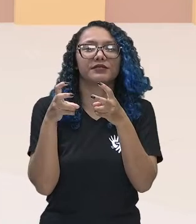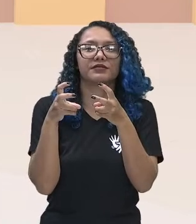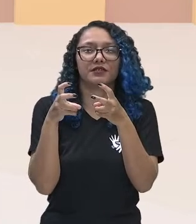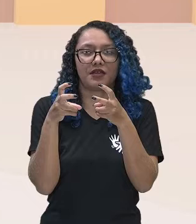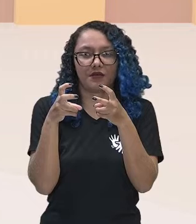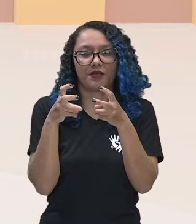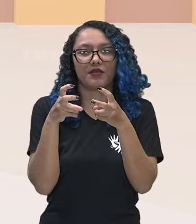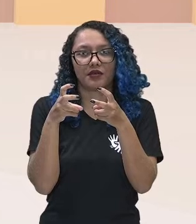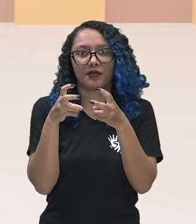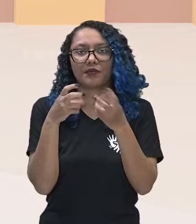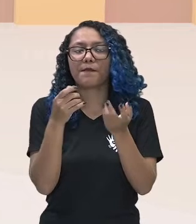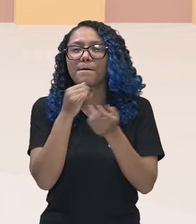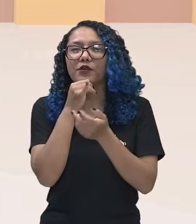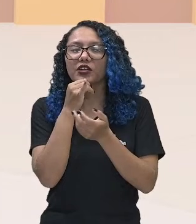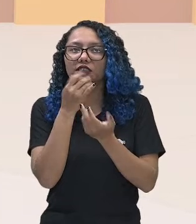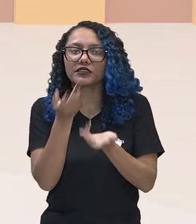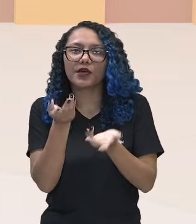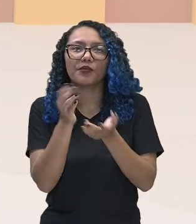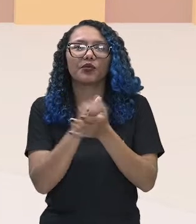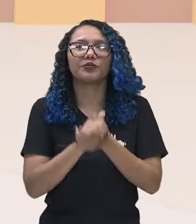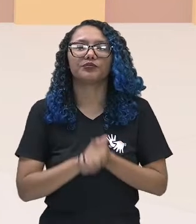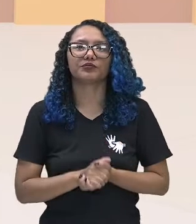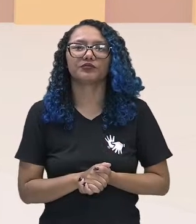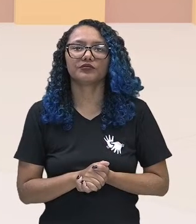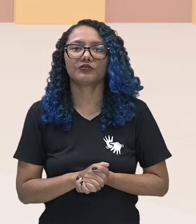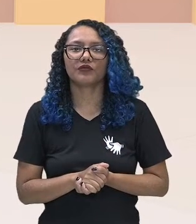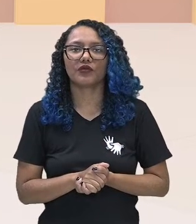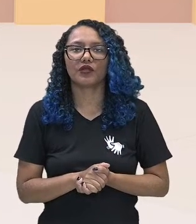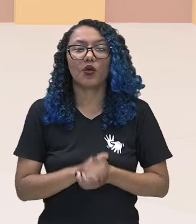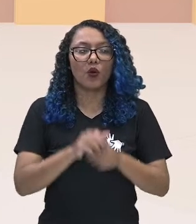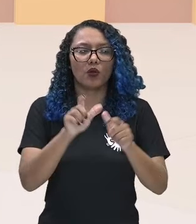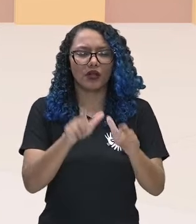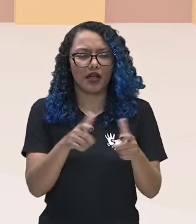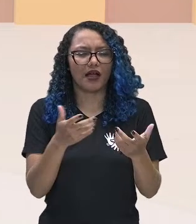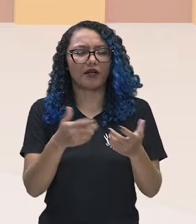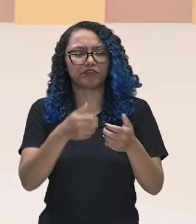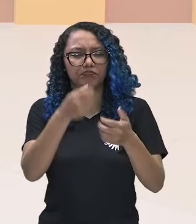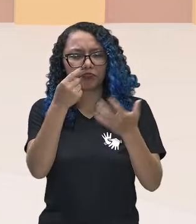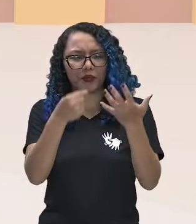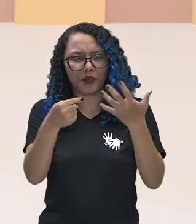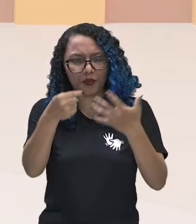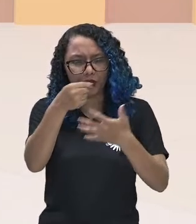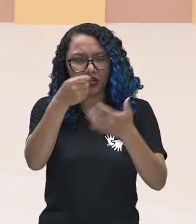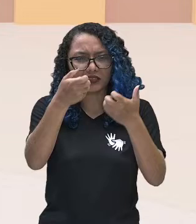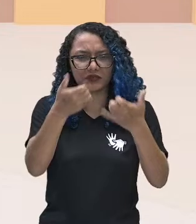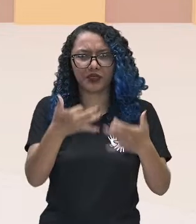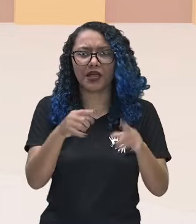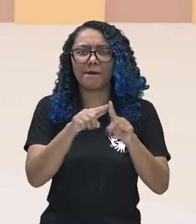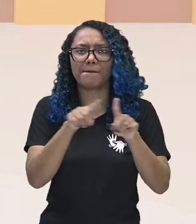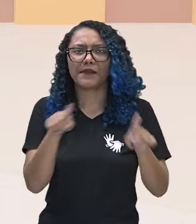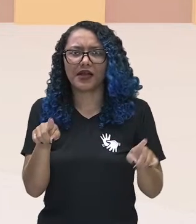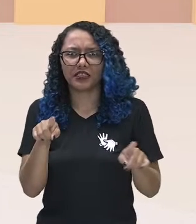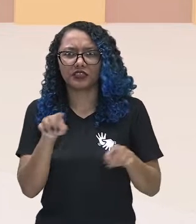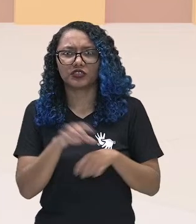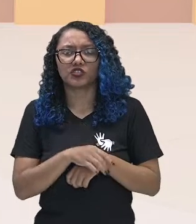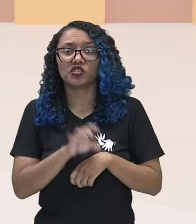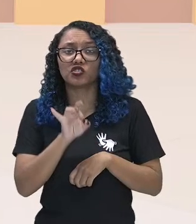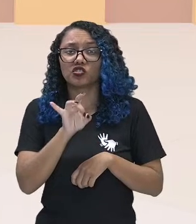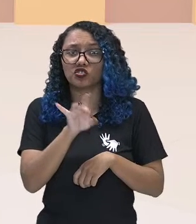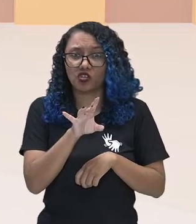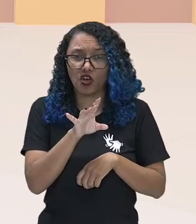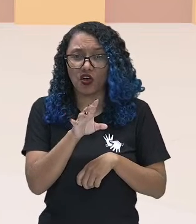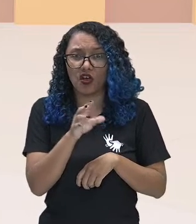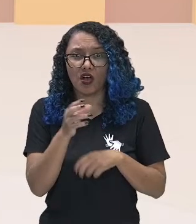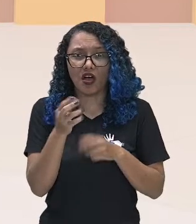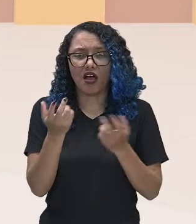eu poderia, por exemplo, descrever ali a paisagem, mas ela não pode ser descrita apenas por